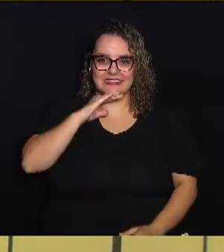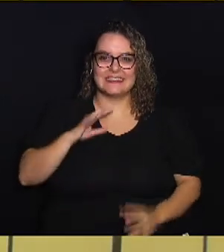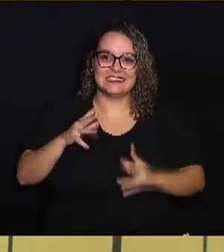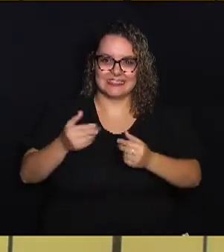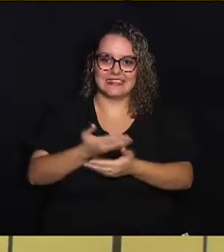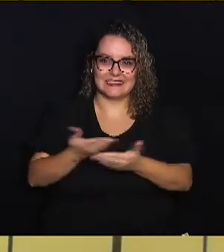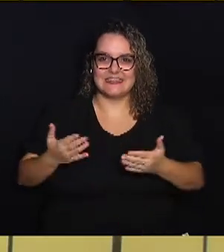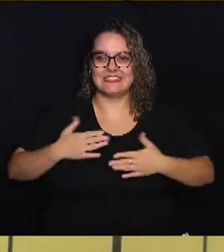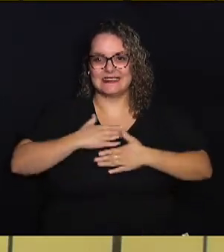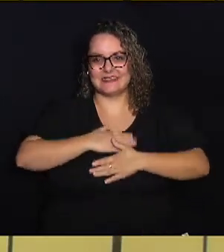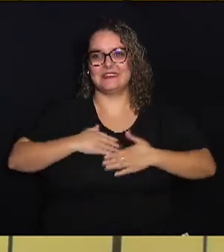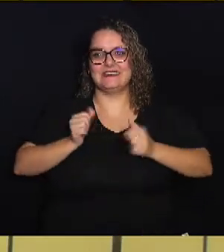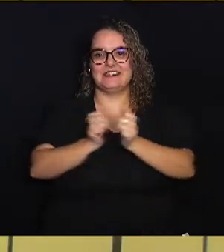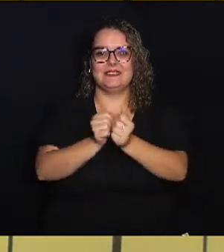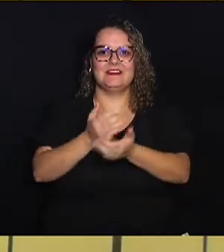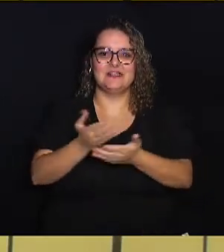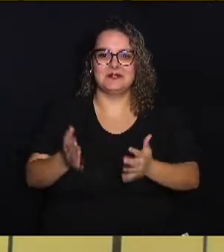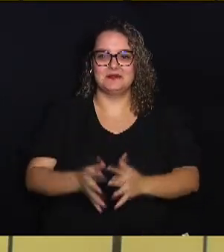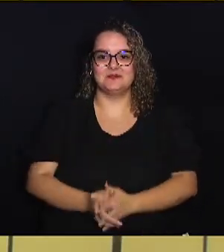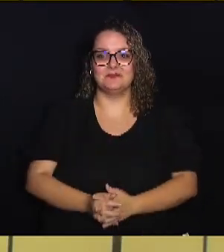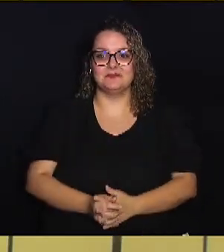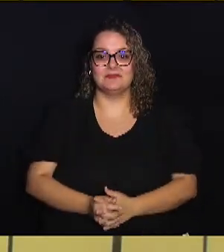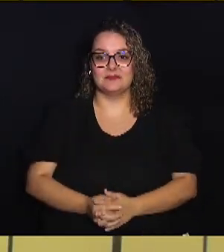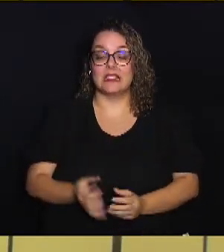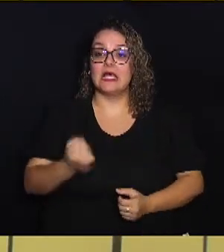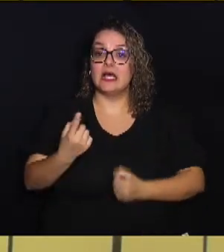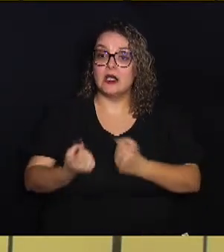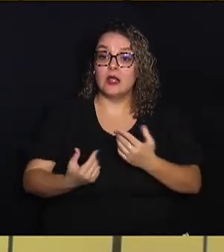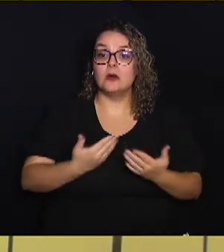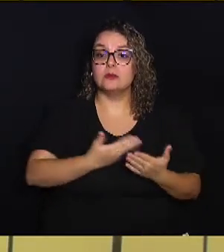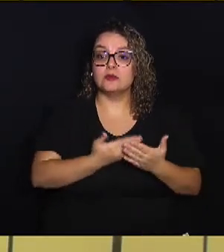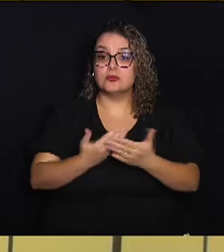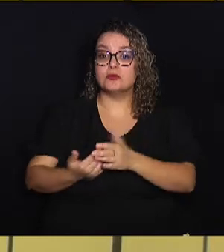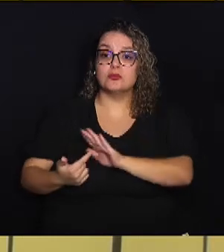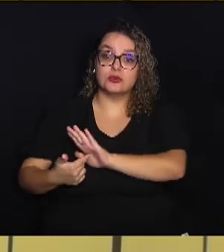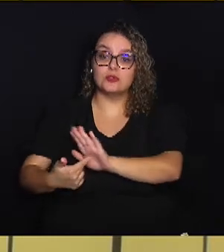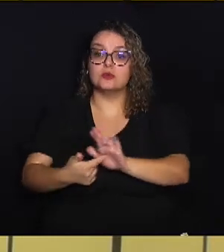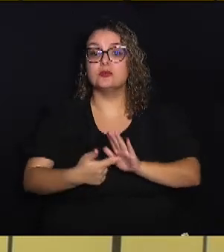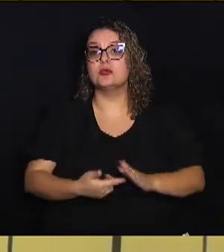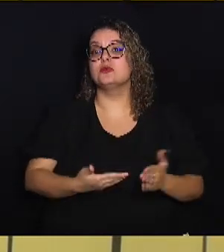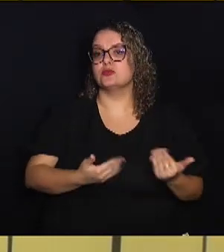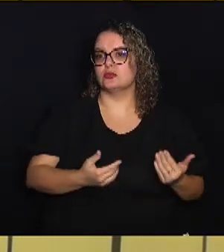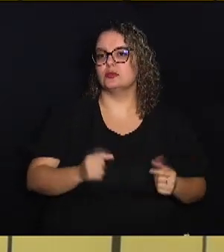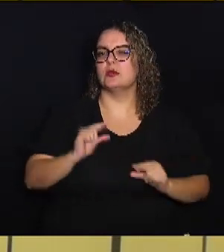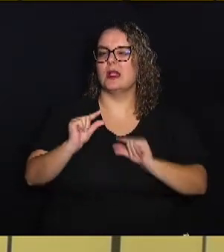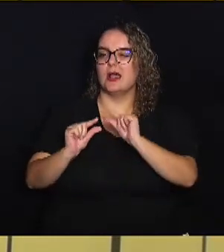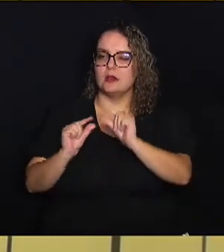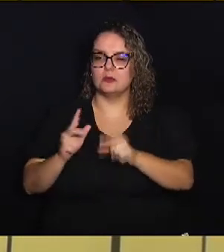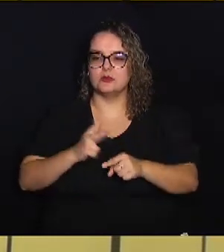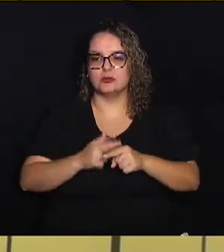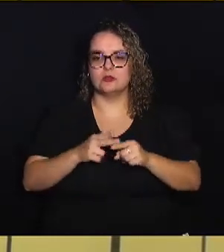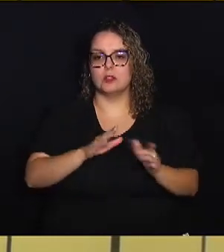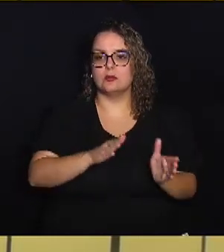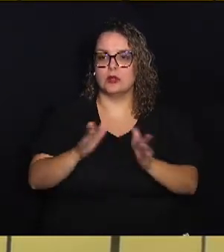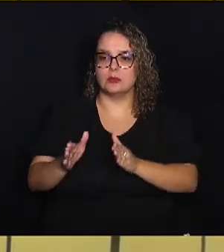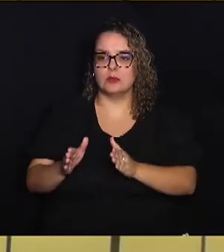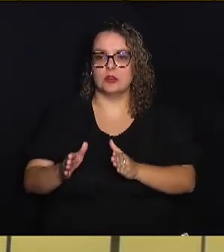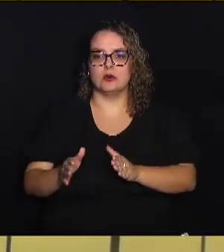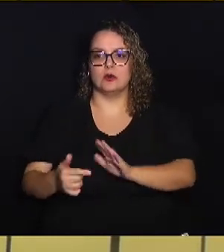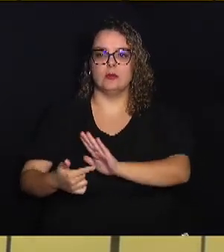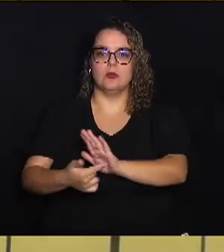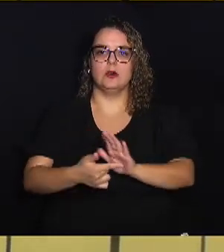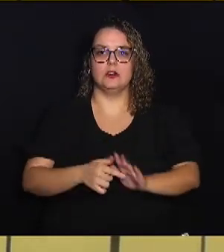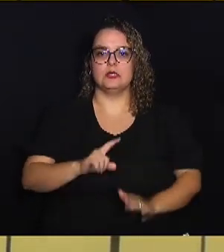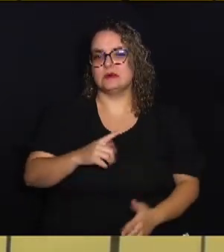uma satisfação estar aqui. Alguns estudos eles mostram que jovens, né, alguns recortes, né, mostram que os jovens não estão